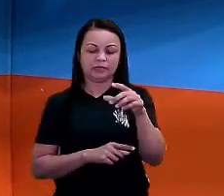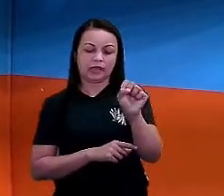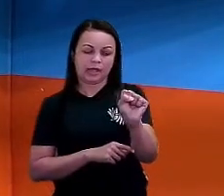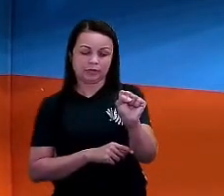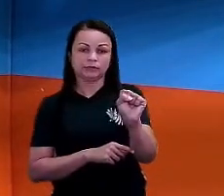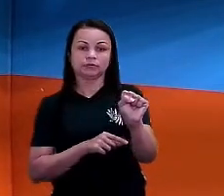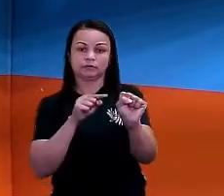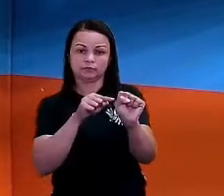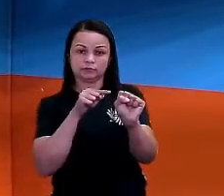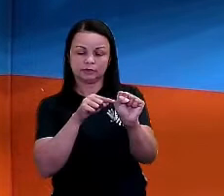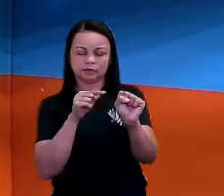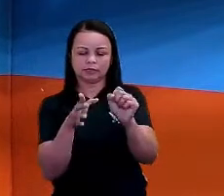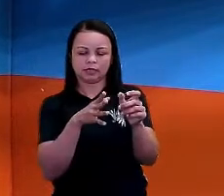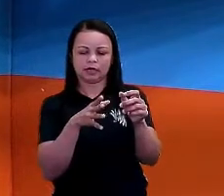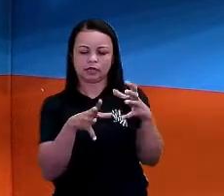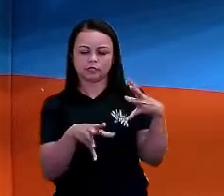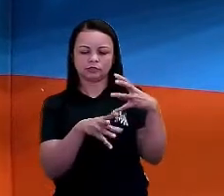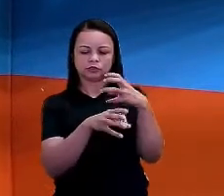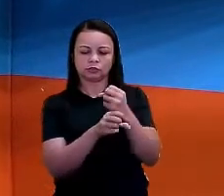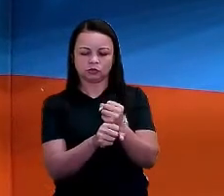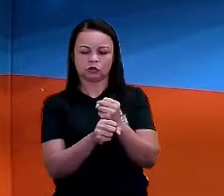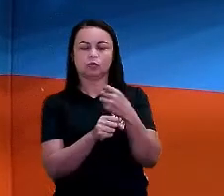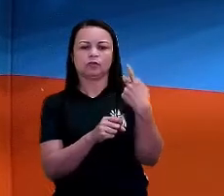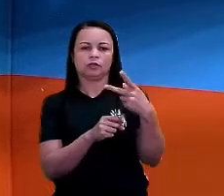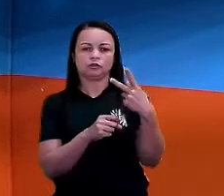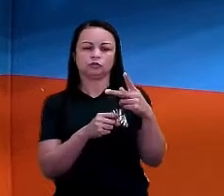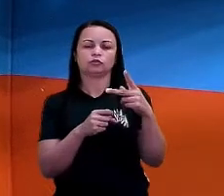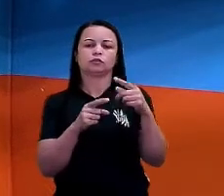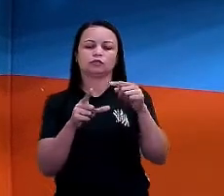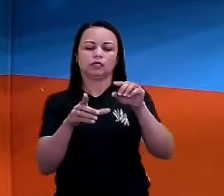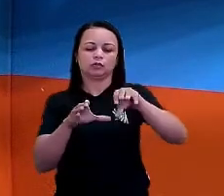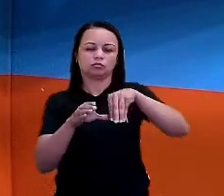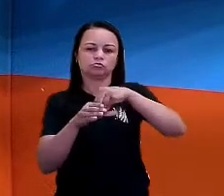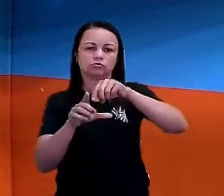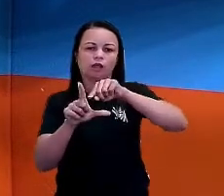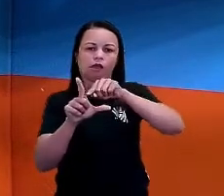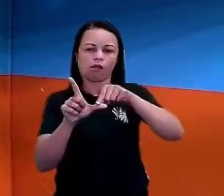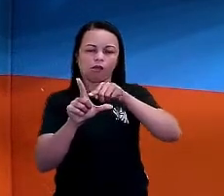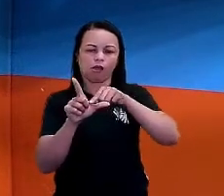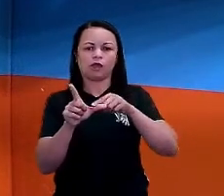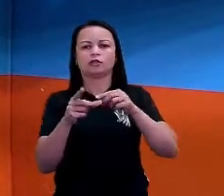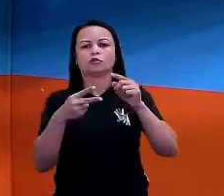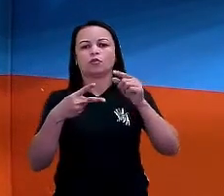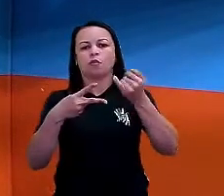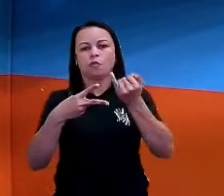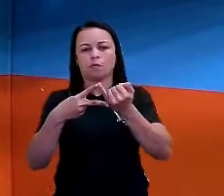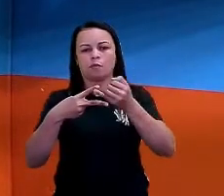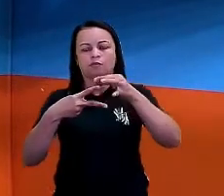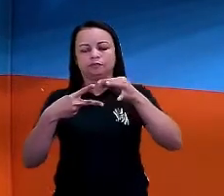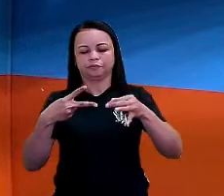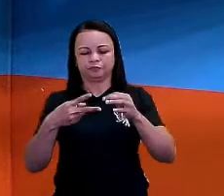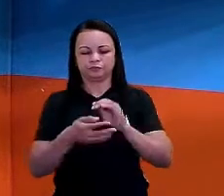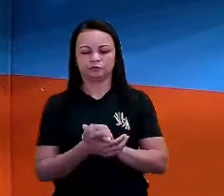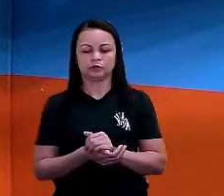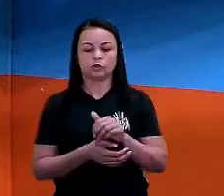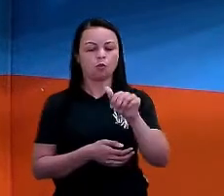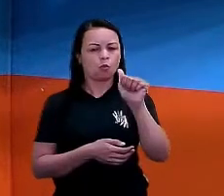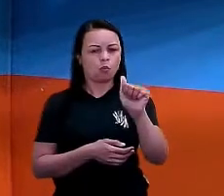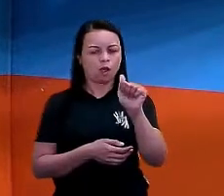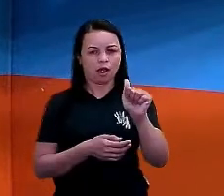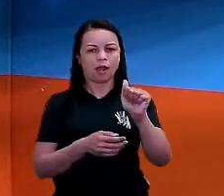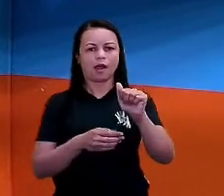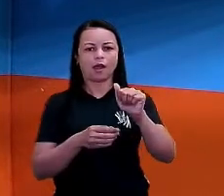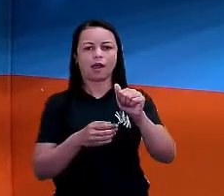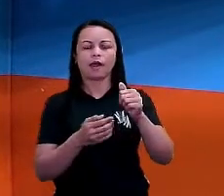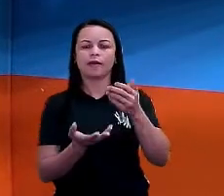a soma dos ângulos internos do polígono. O A é a medida de um ângulo interno. E o N